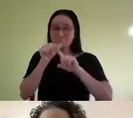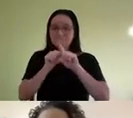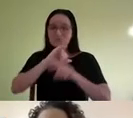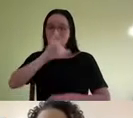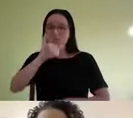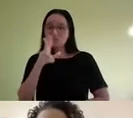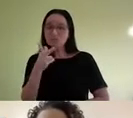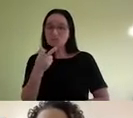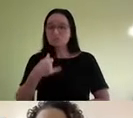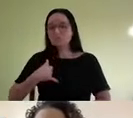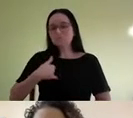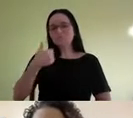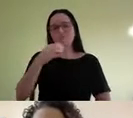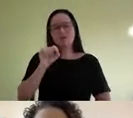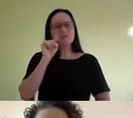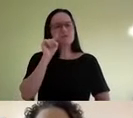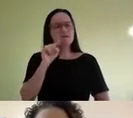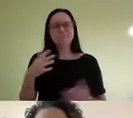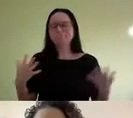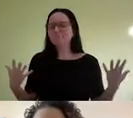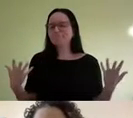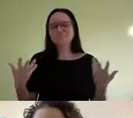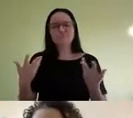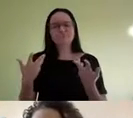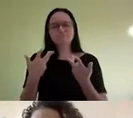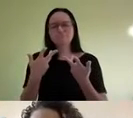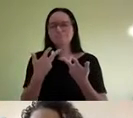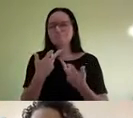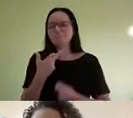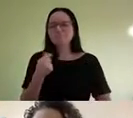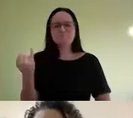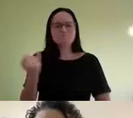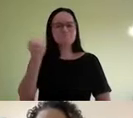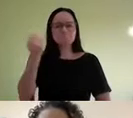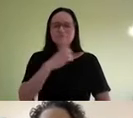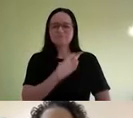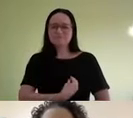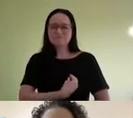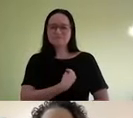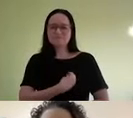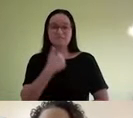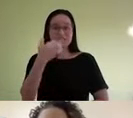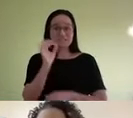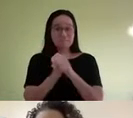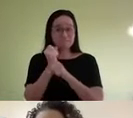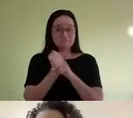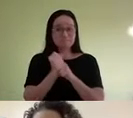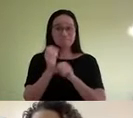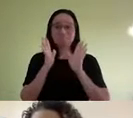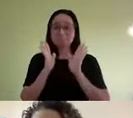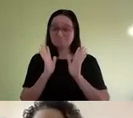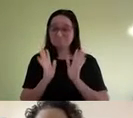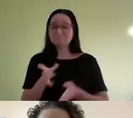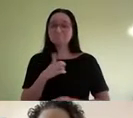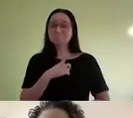é uma das coisas mais deliciosas que aconteceu na minha vida, nesses últimos 10 anos. além de tudo que a gente